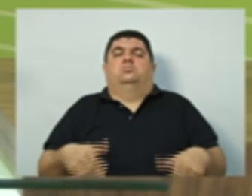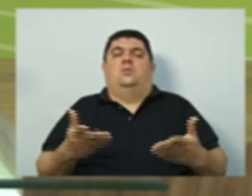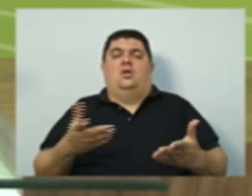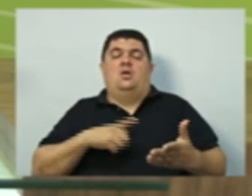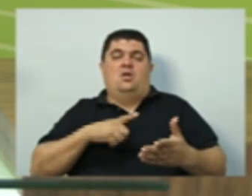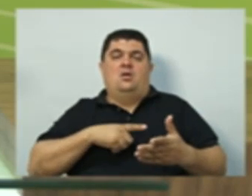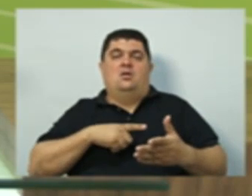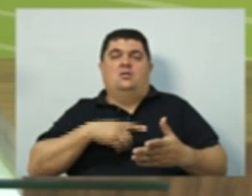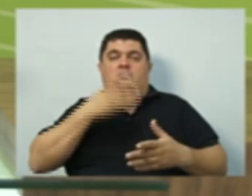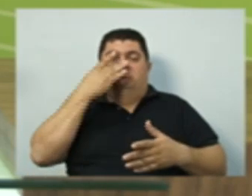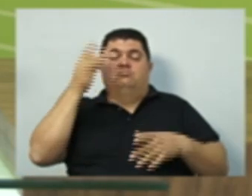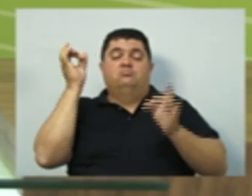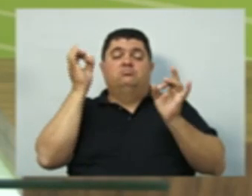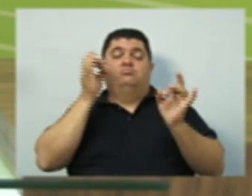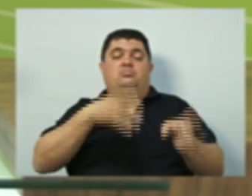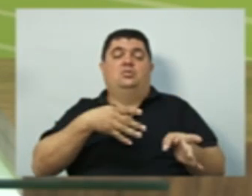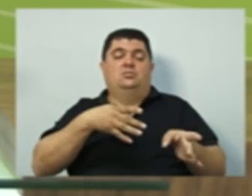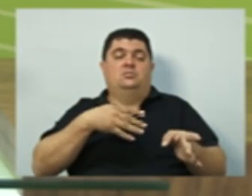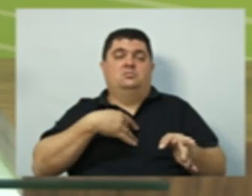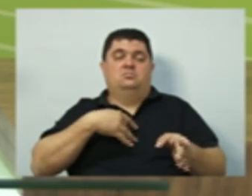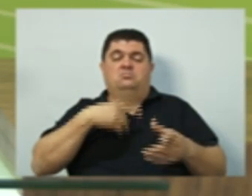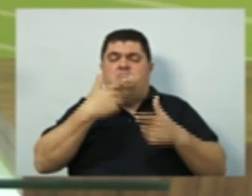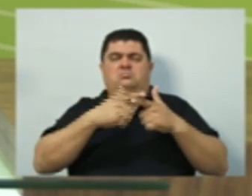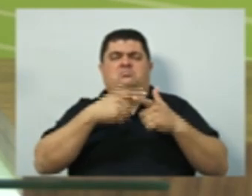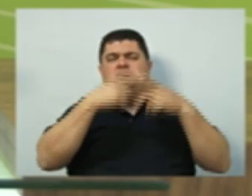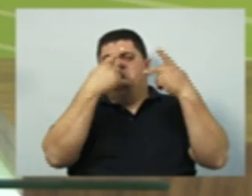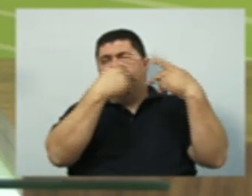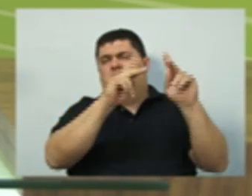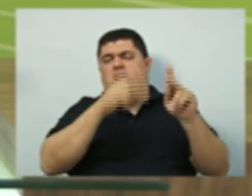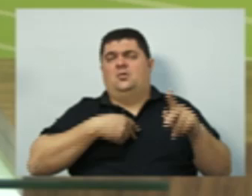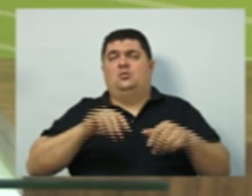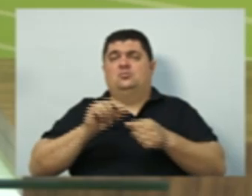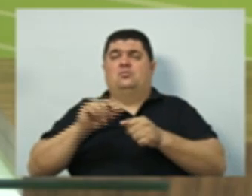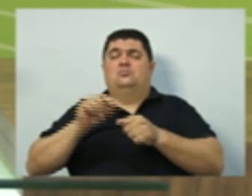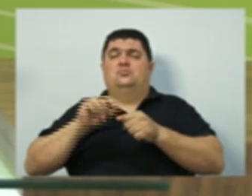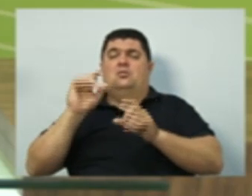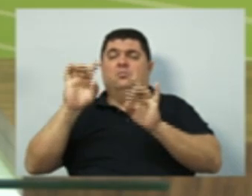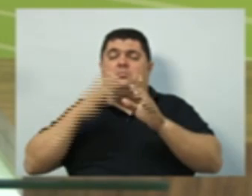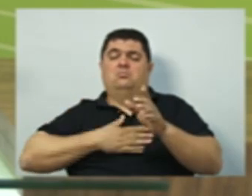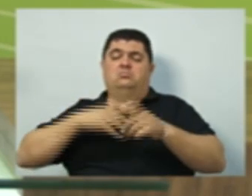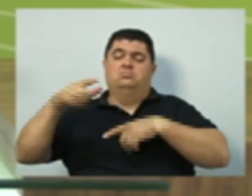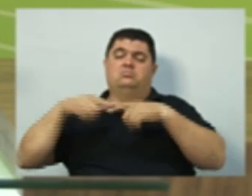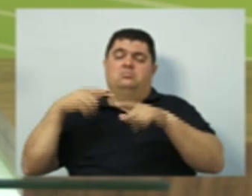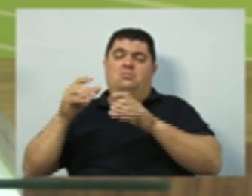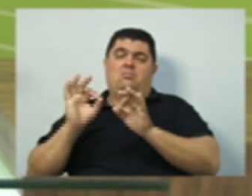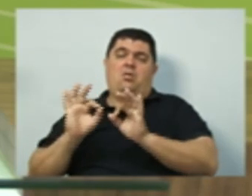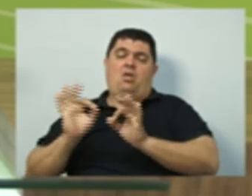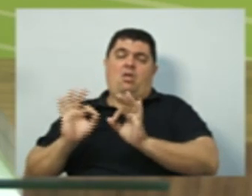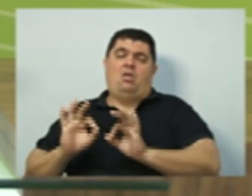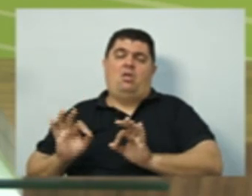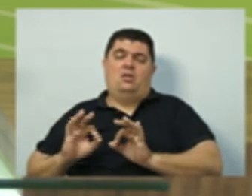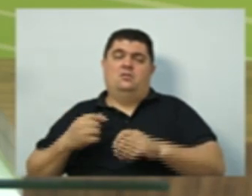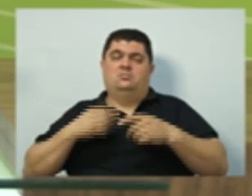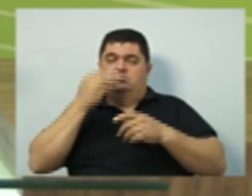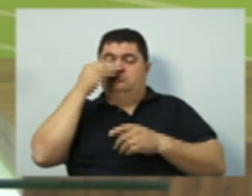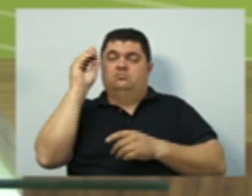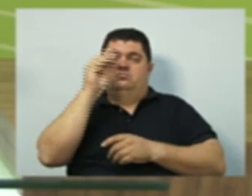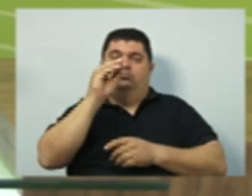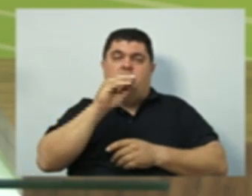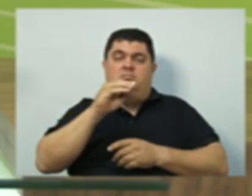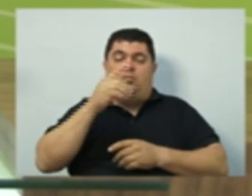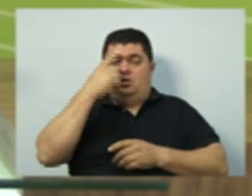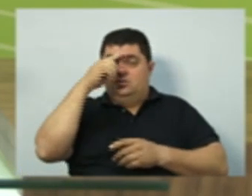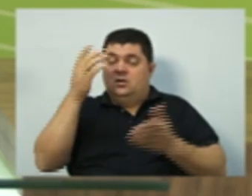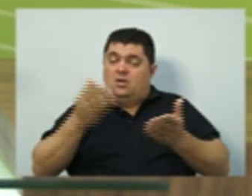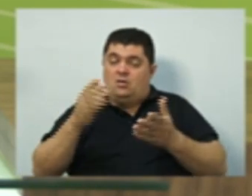alheio à situação, né? Eu não me dou conta daquilo que está acontecendo. Então, essa ideia que nós trouxemos até agora, as concepções, essa